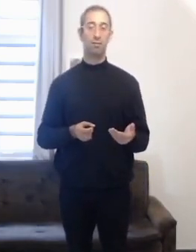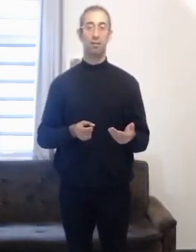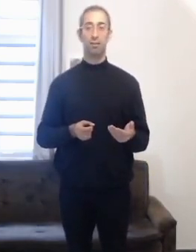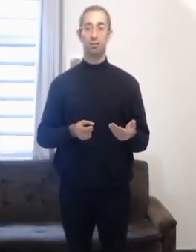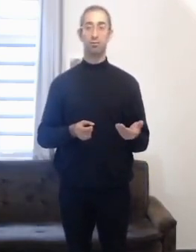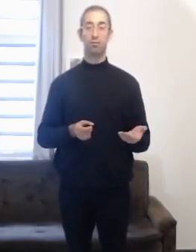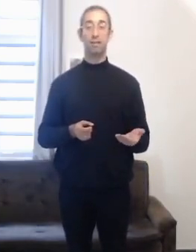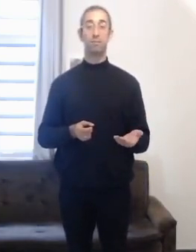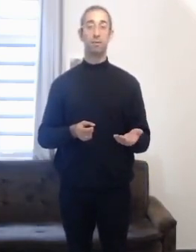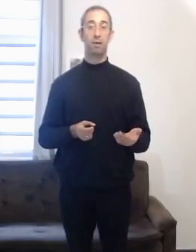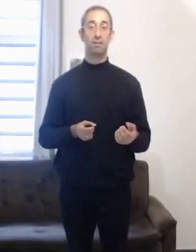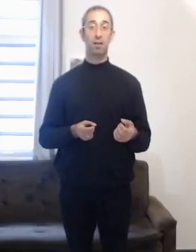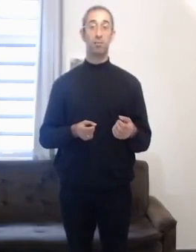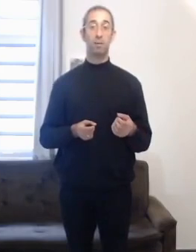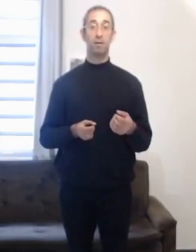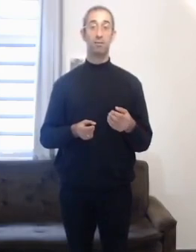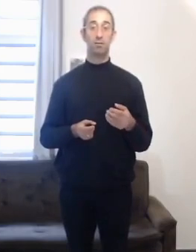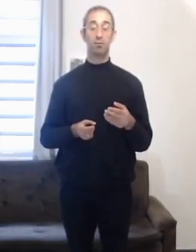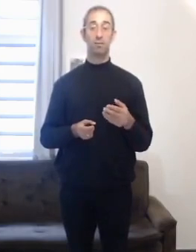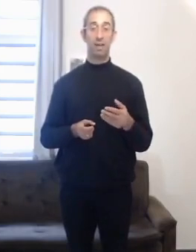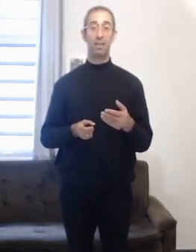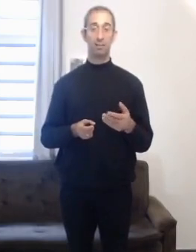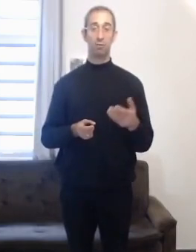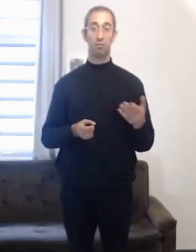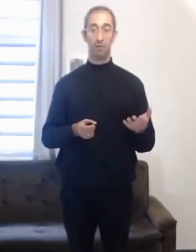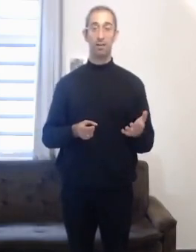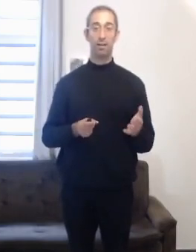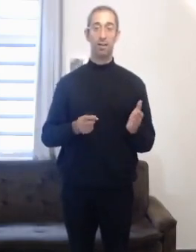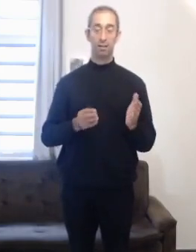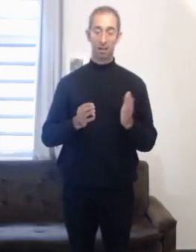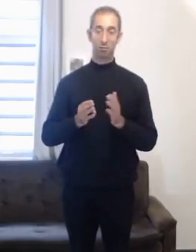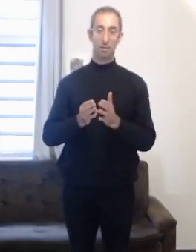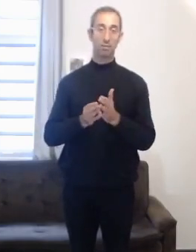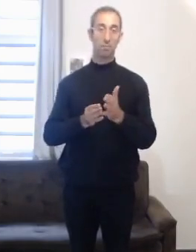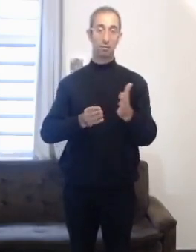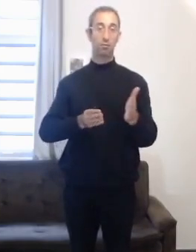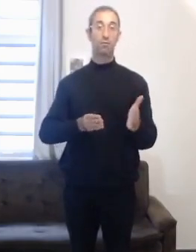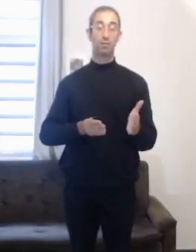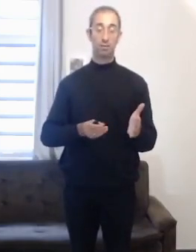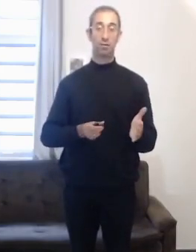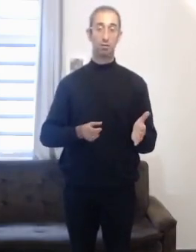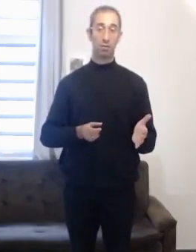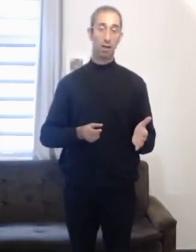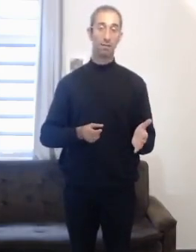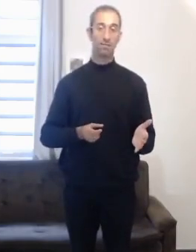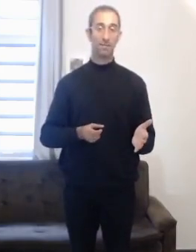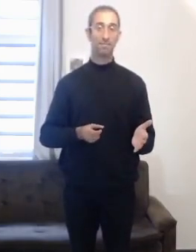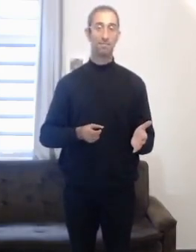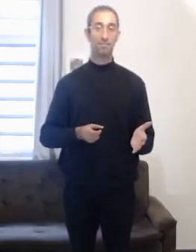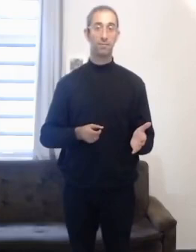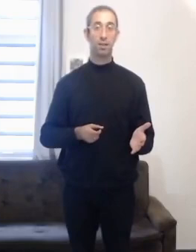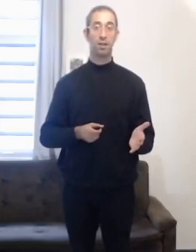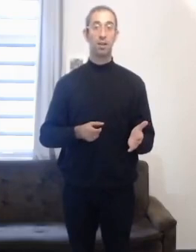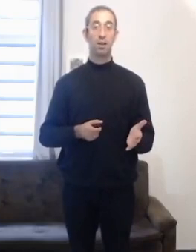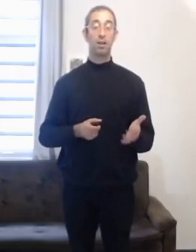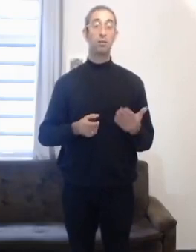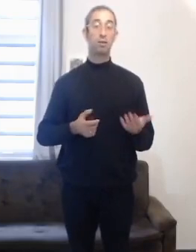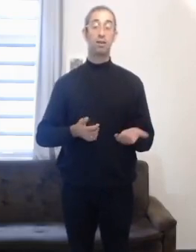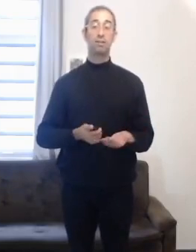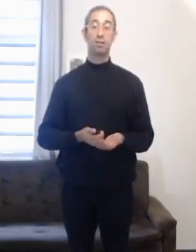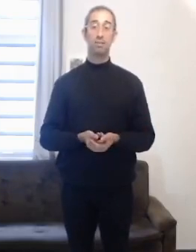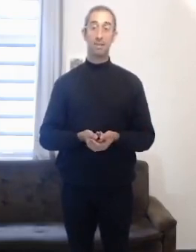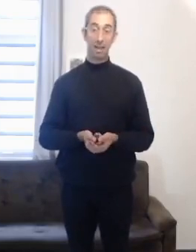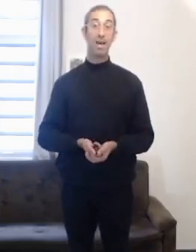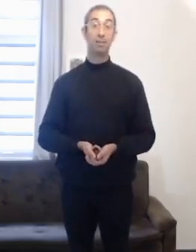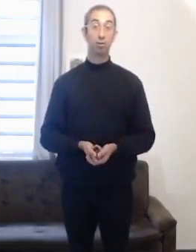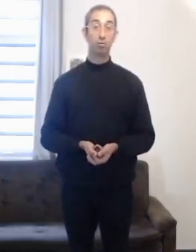viável estudar esse problema? Será que é um problema que vocês conseguem resolver dentro desse método que vocês vão adotar, né? E a